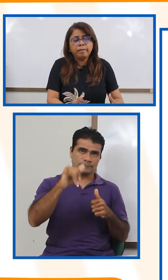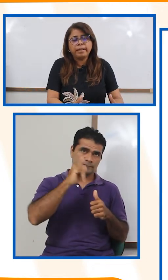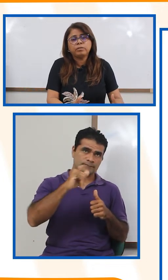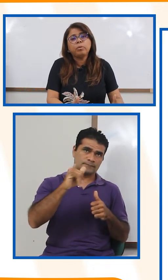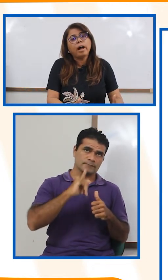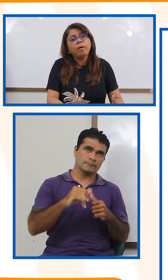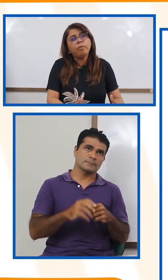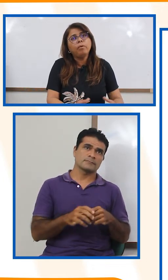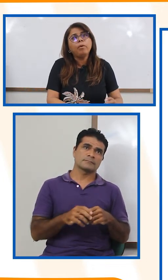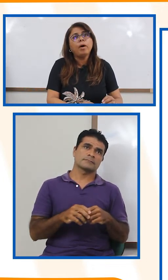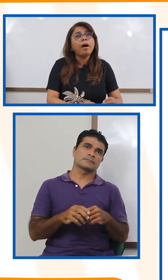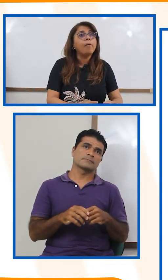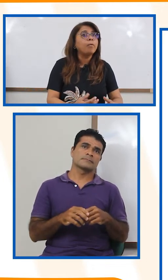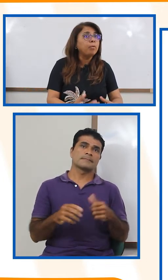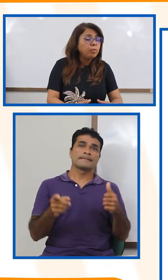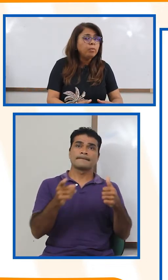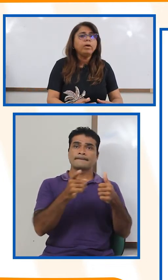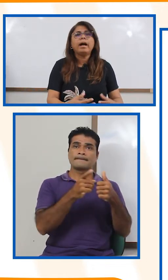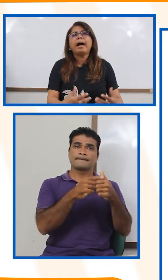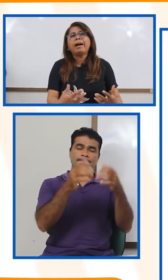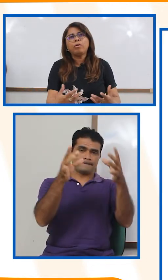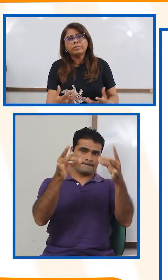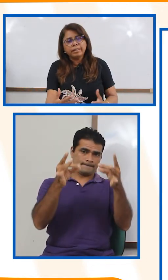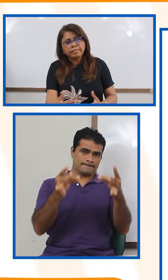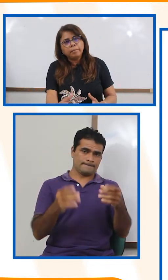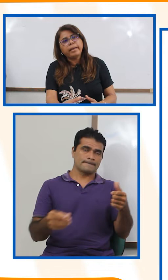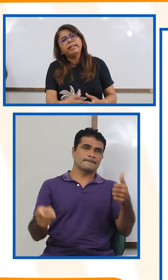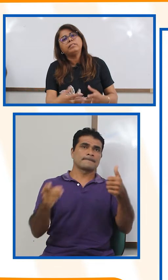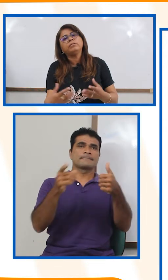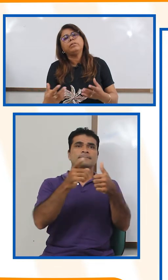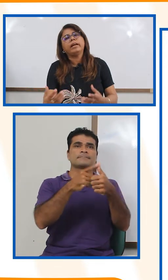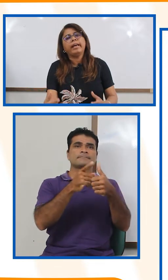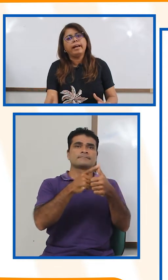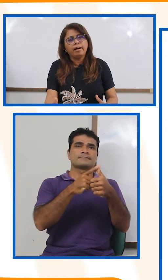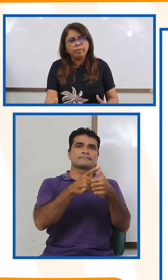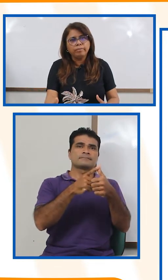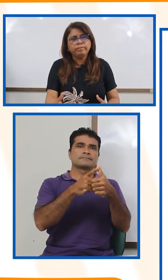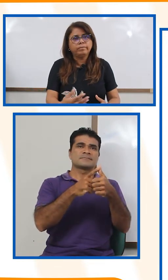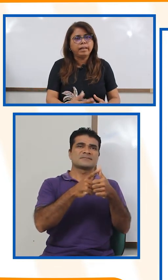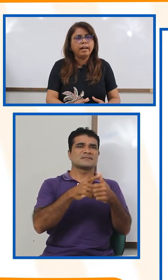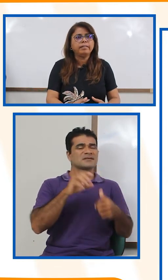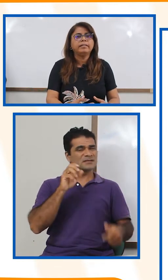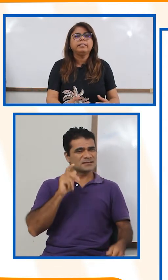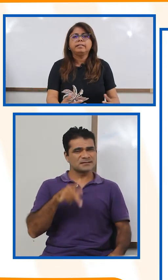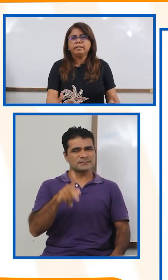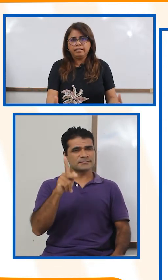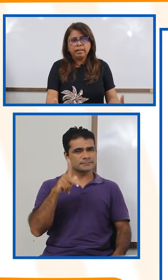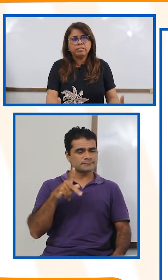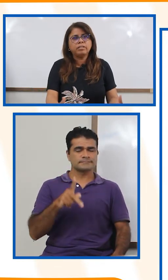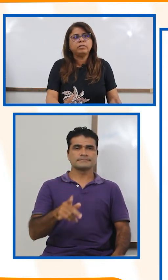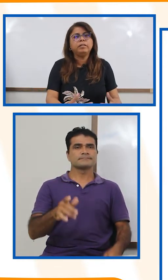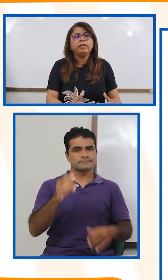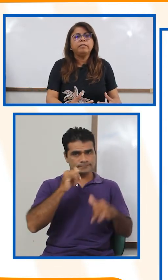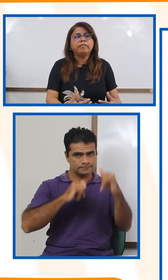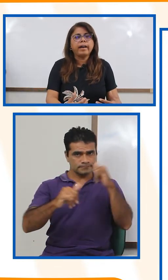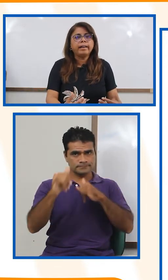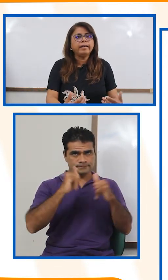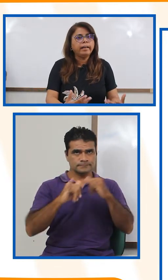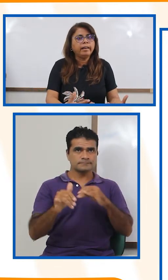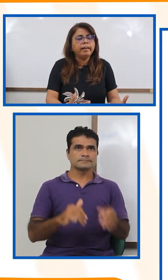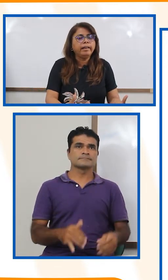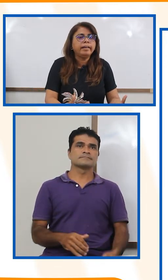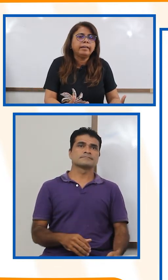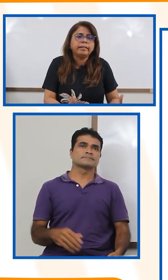de um tema atual ou algum acontecimento real, tá? Que a gente